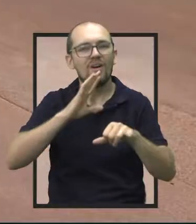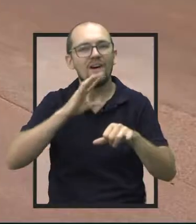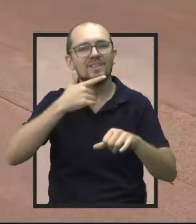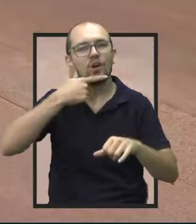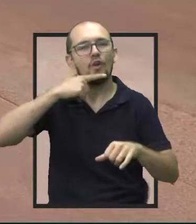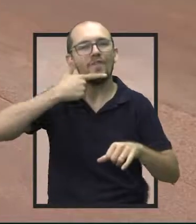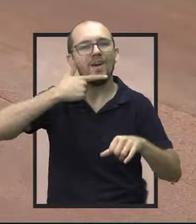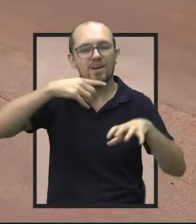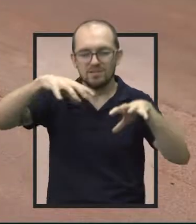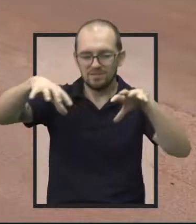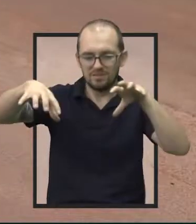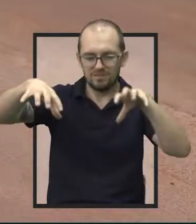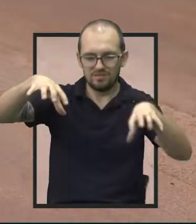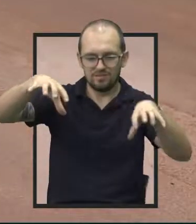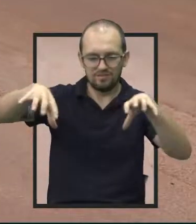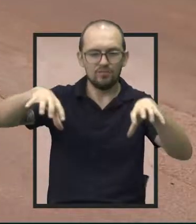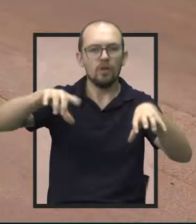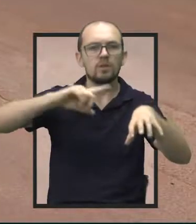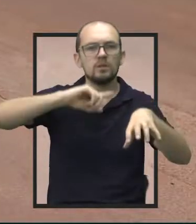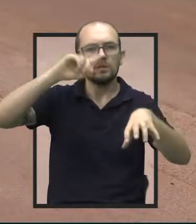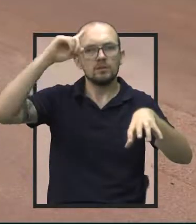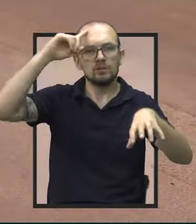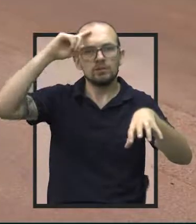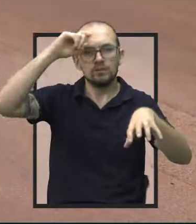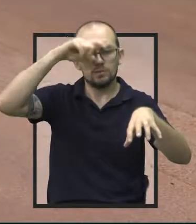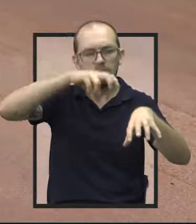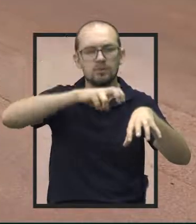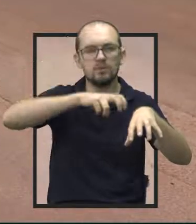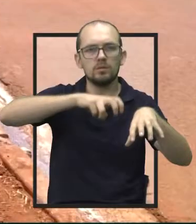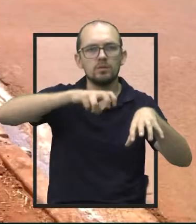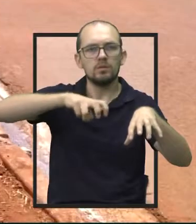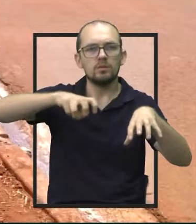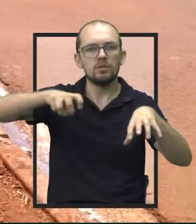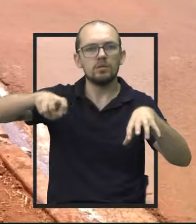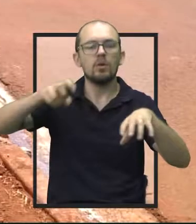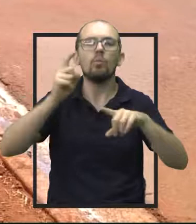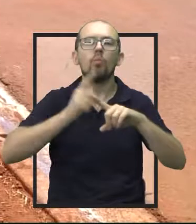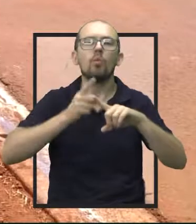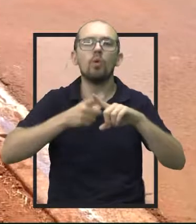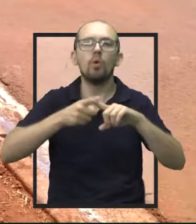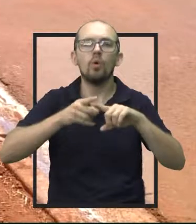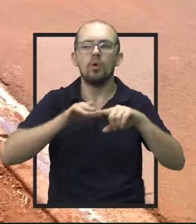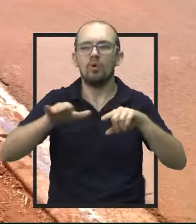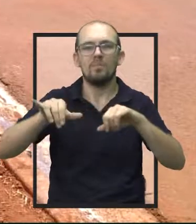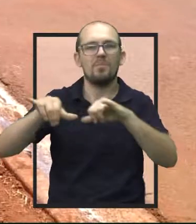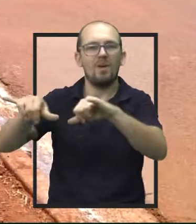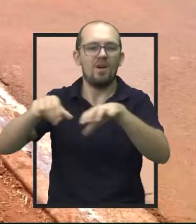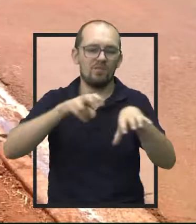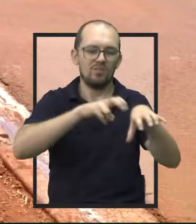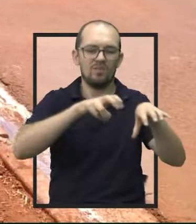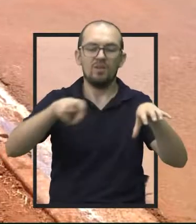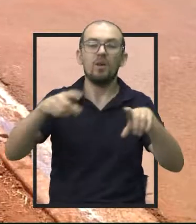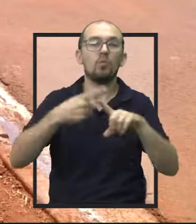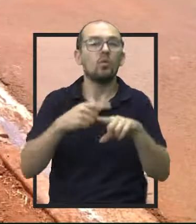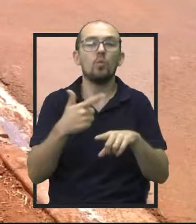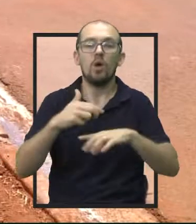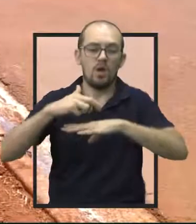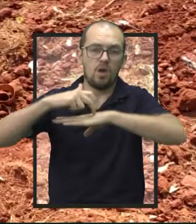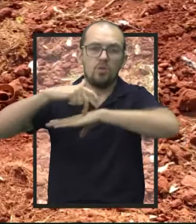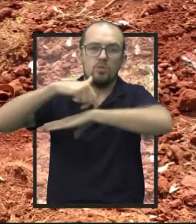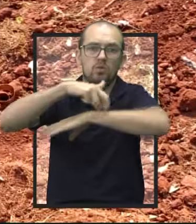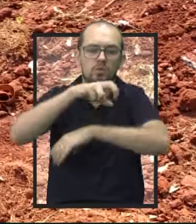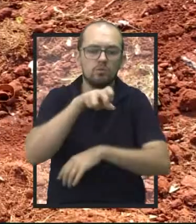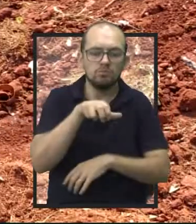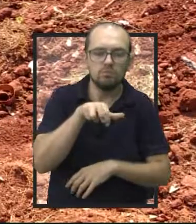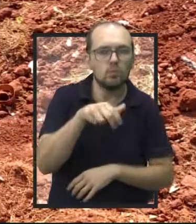confiança e eles tinham uma dificuldade muito grande para chegar até onde eu subi mercado pelo fato de não ter calçadas ali